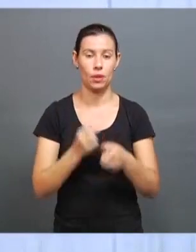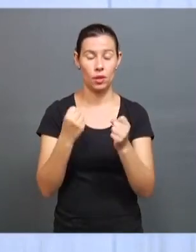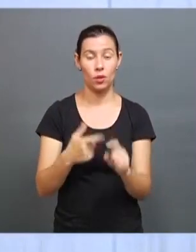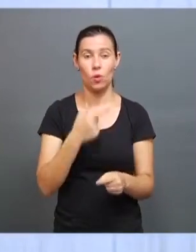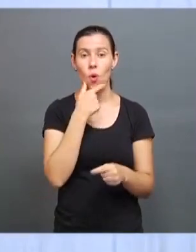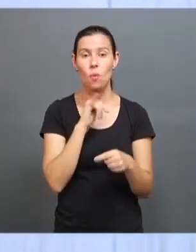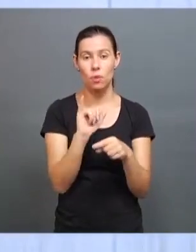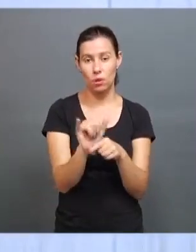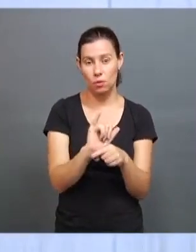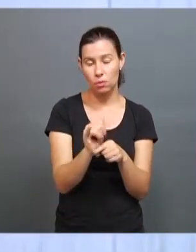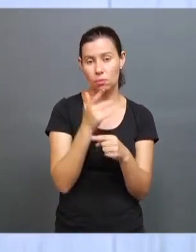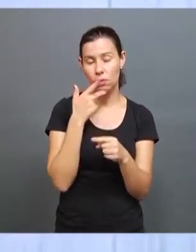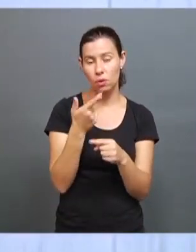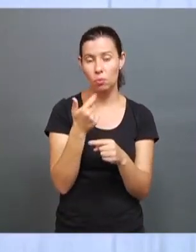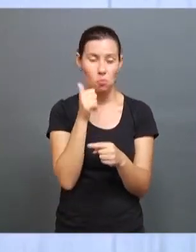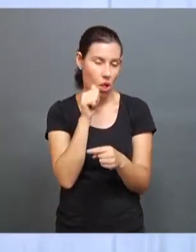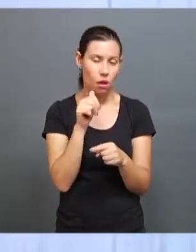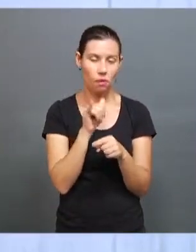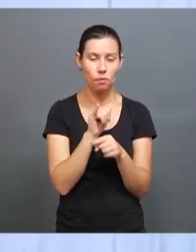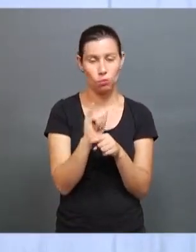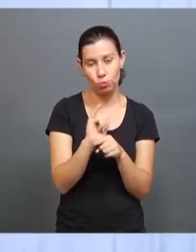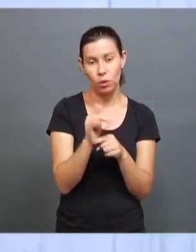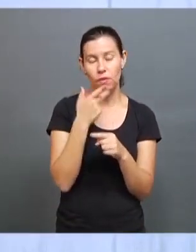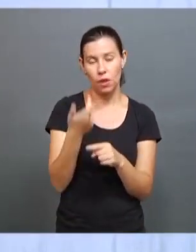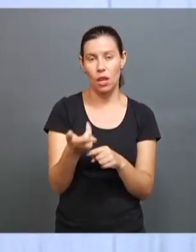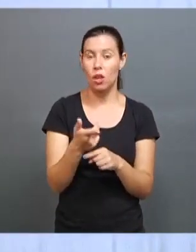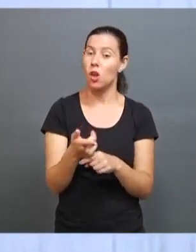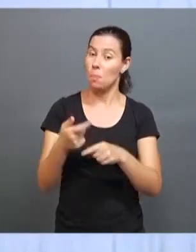ter esse produto, isso vai entrar na mente da criança e ela vai